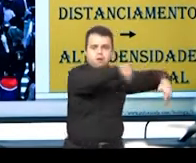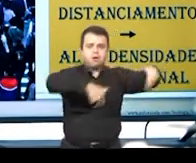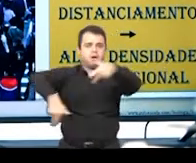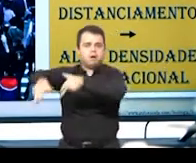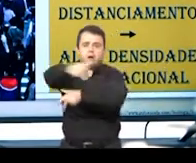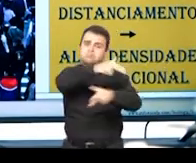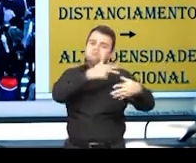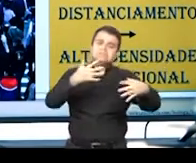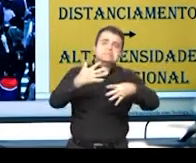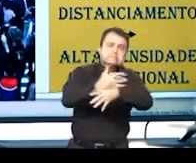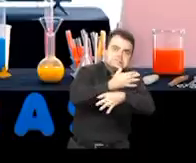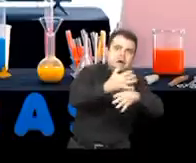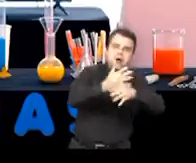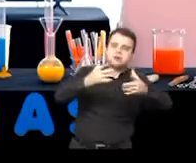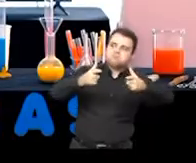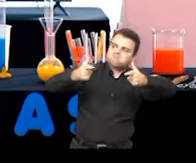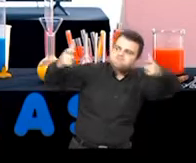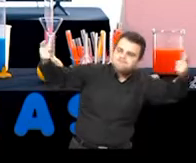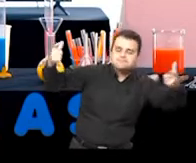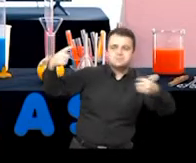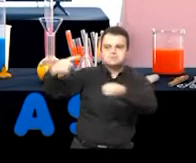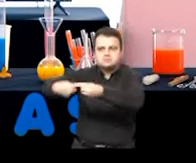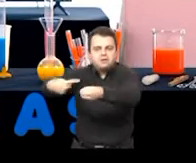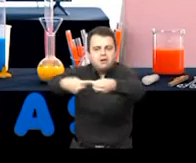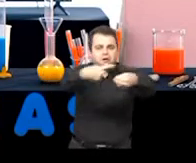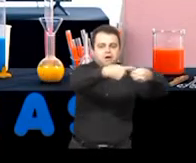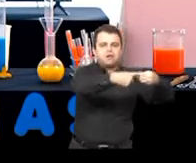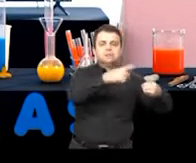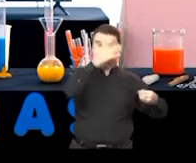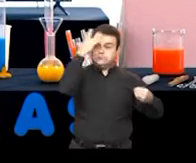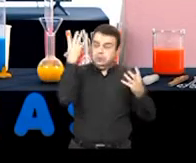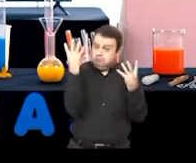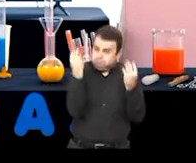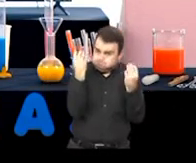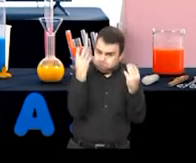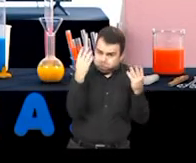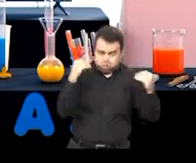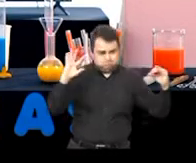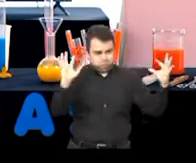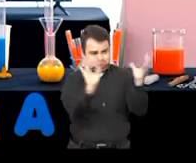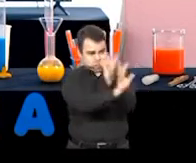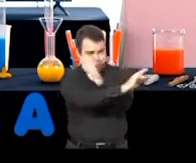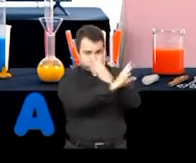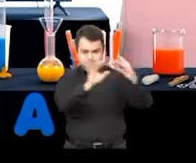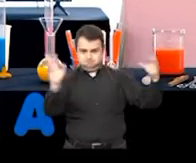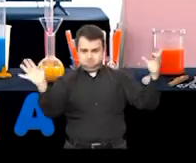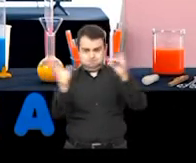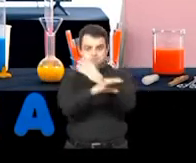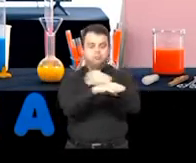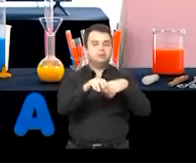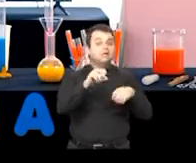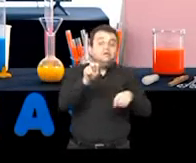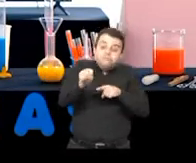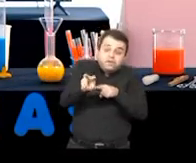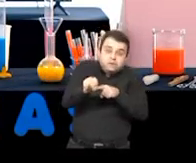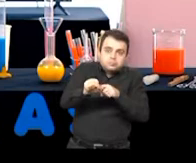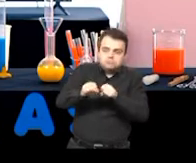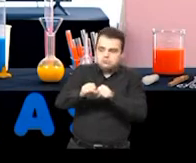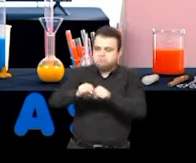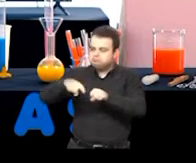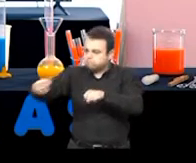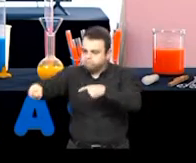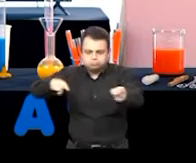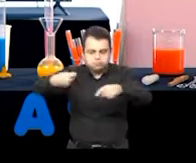em grandes cidades, e nas grandes cidades temos uma alta densidade populacional, mais esse vírus